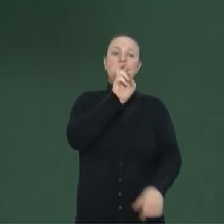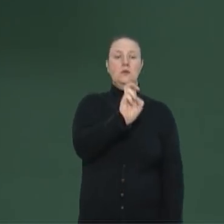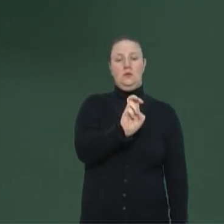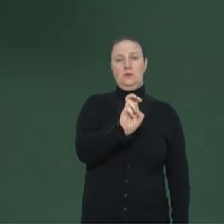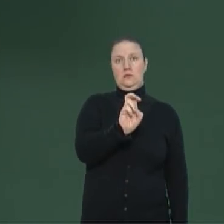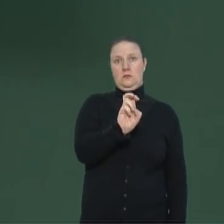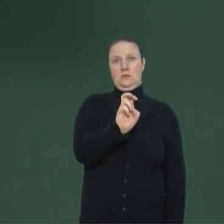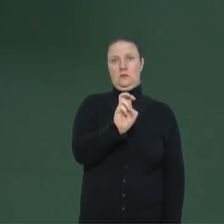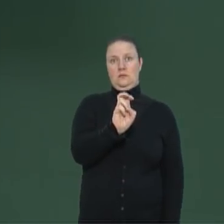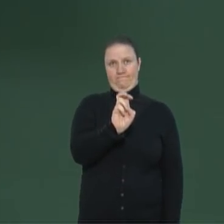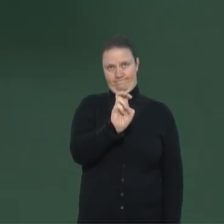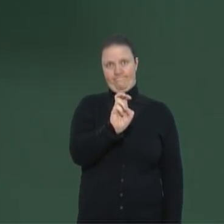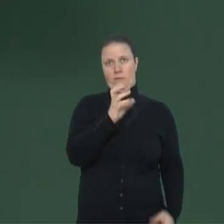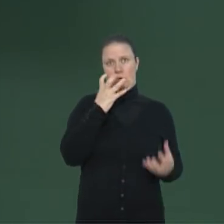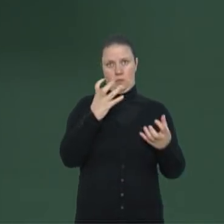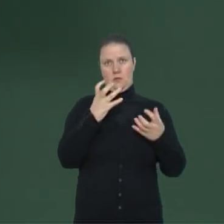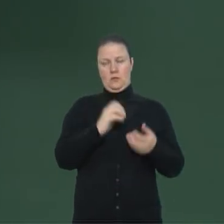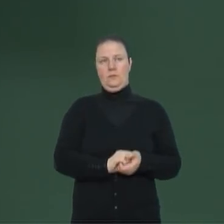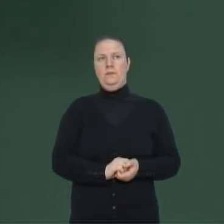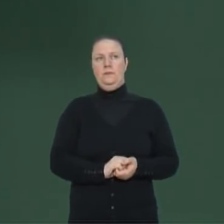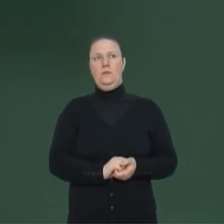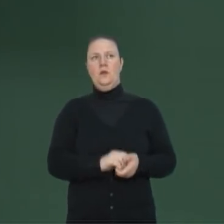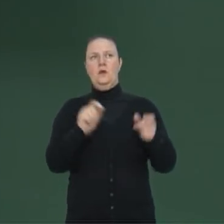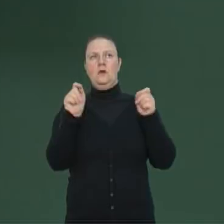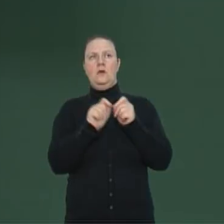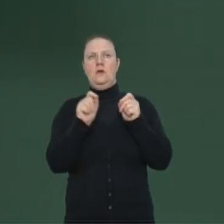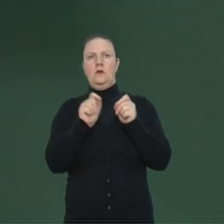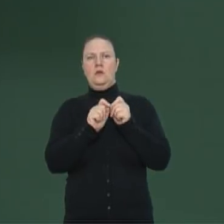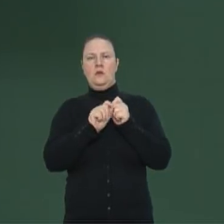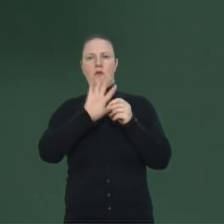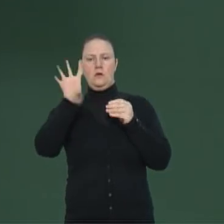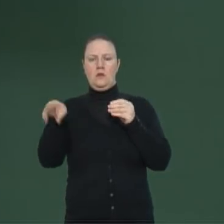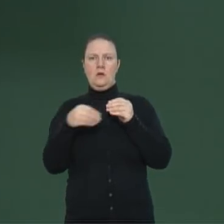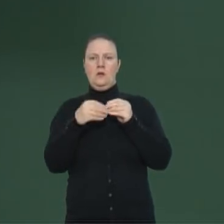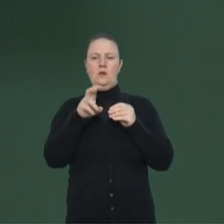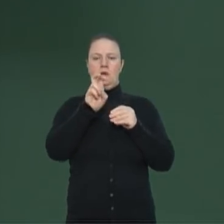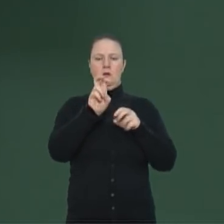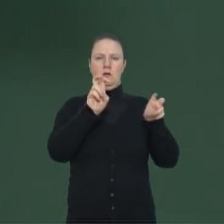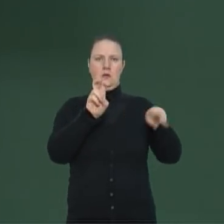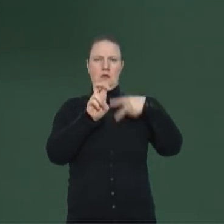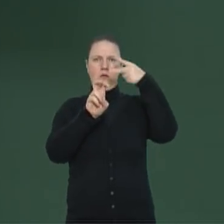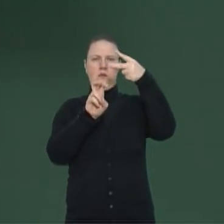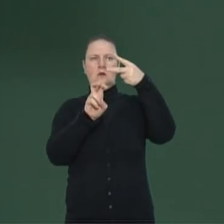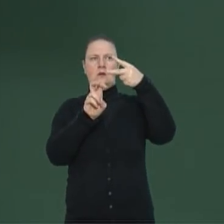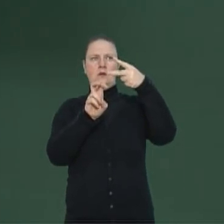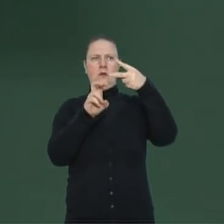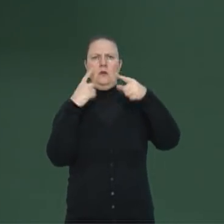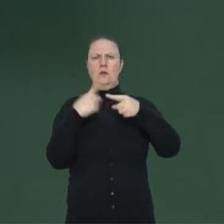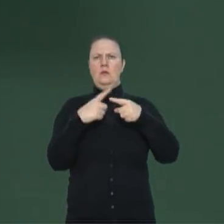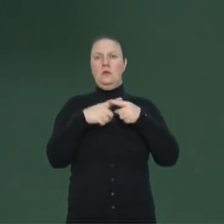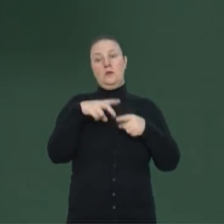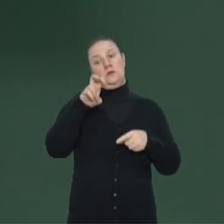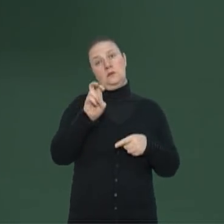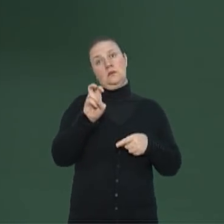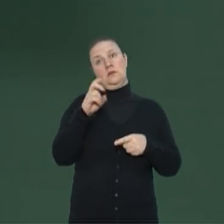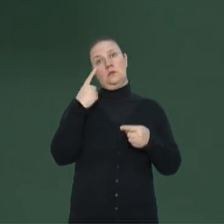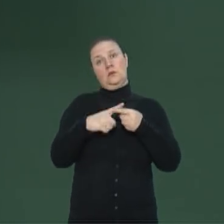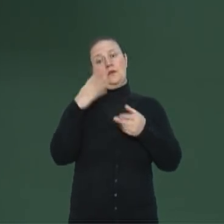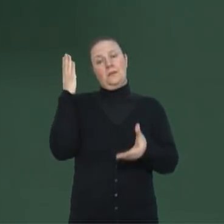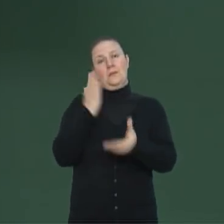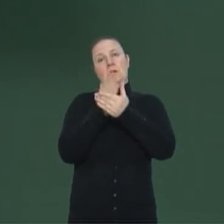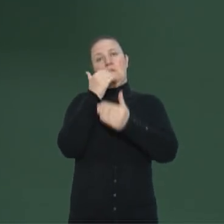5, ok? 5. Então, o que eu vou fazer? Eu vou acrescentar 5 ao quadrado. Mas por que 5? Porque é a metade do